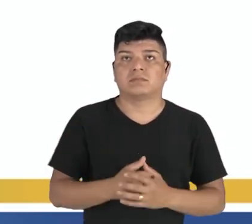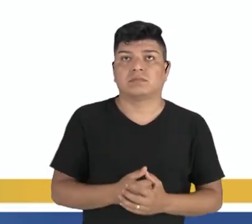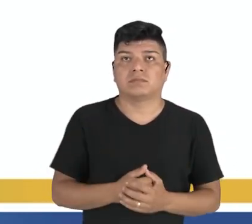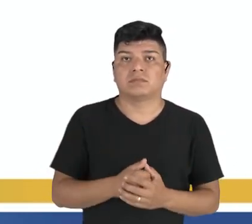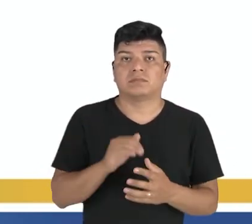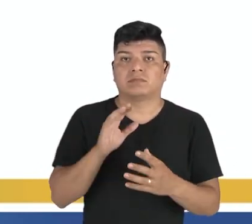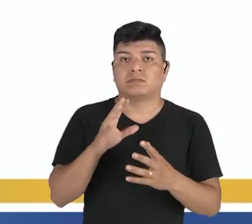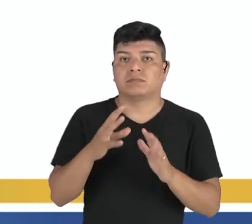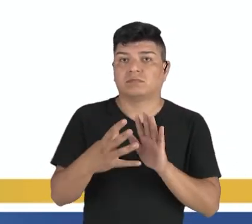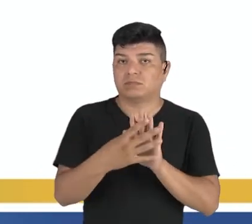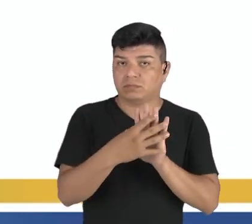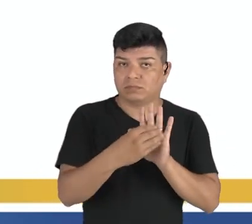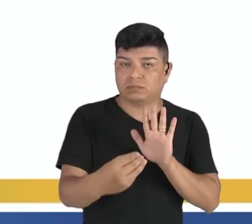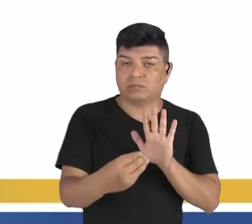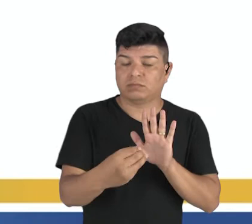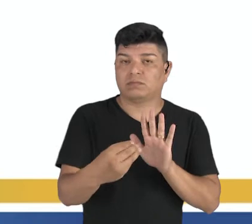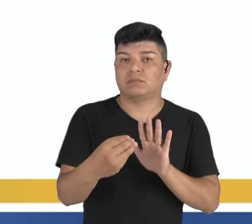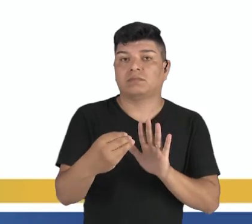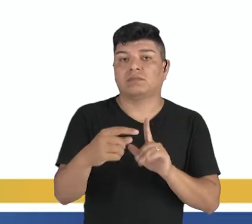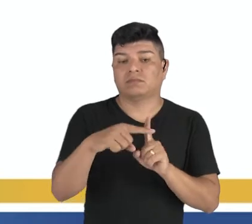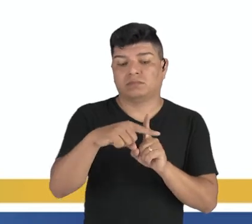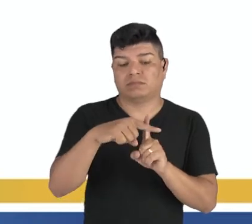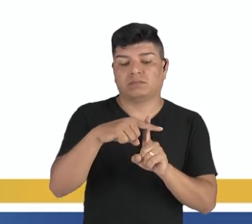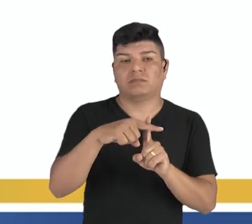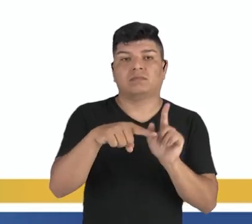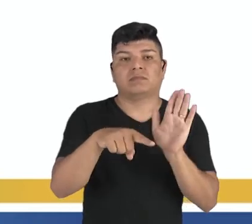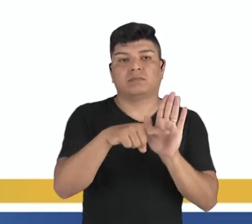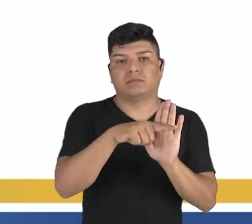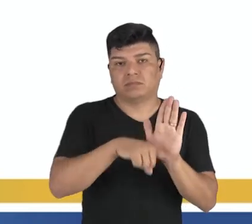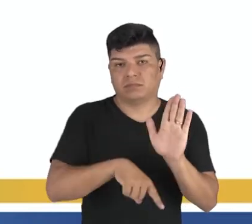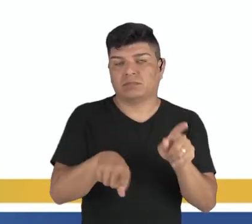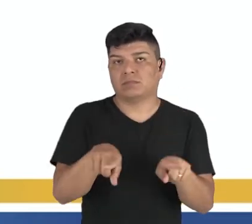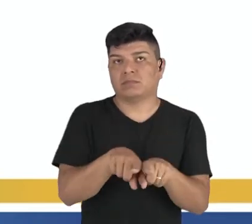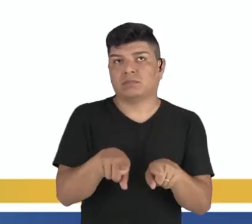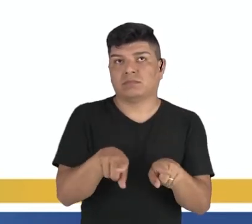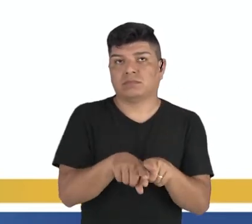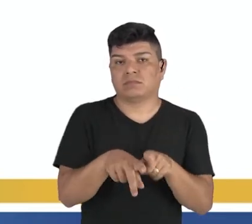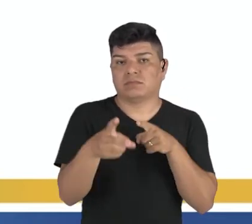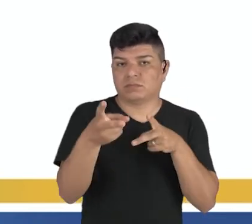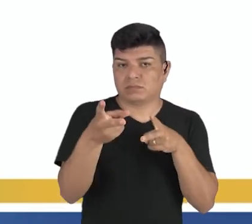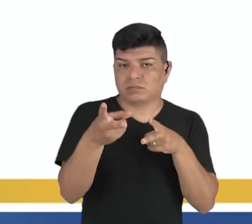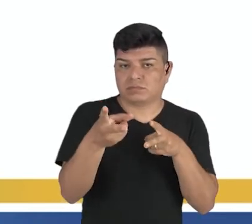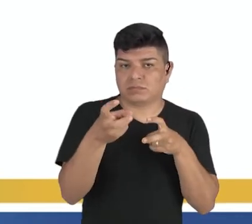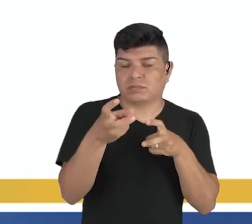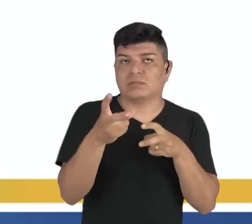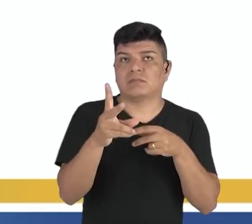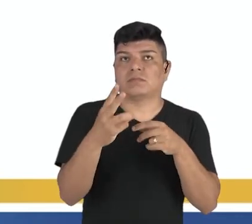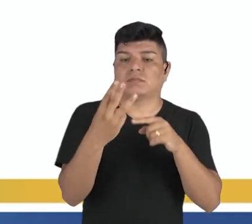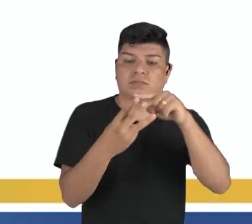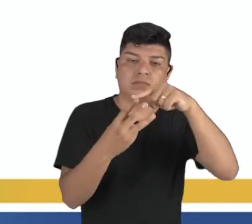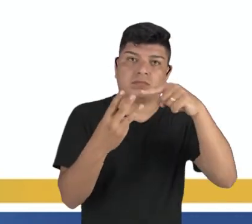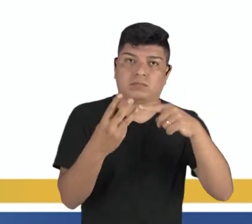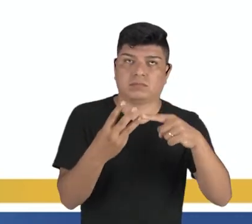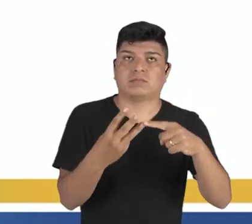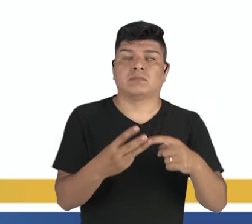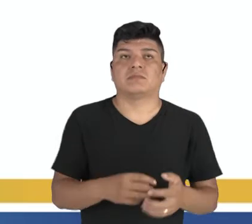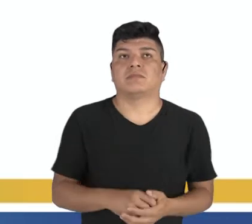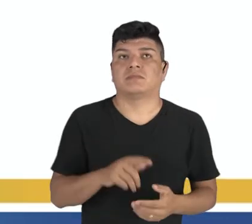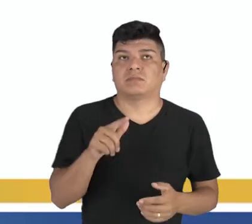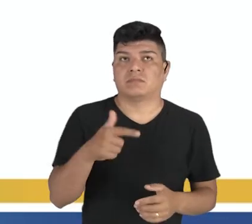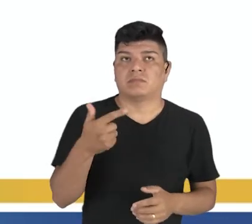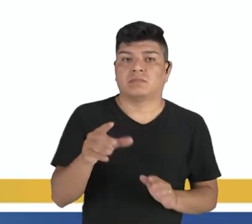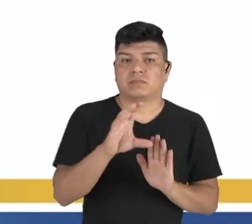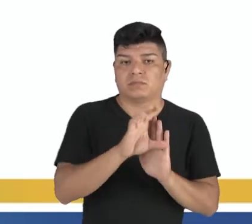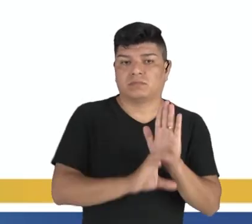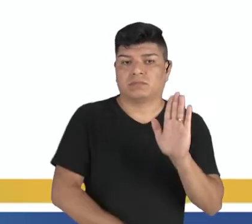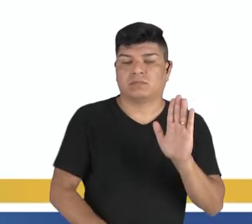pela simbologia da adição e da subtração. Então, vocês vão perceber que ela tem 3 termos aí. Um outro